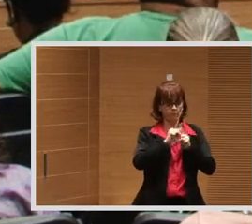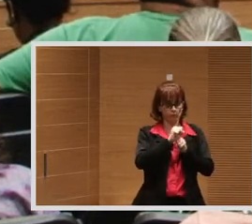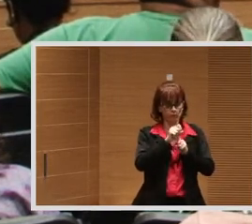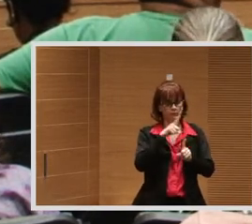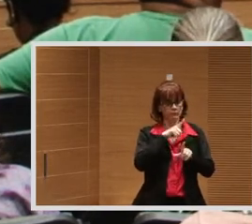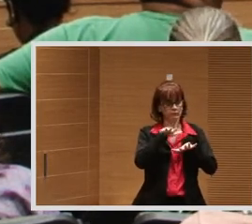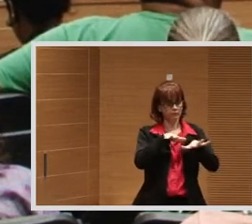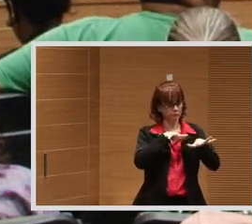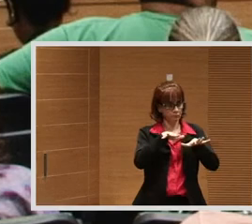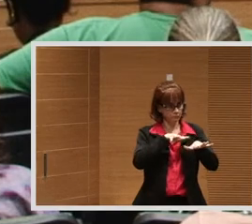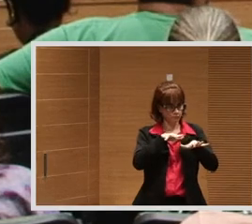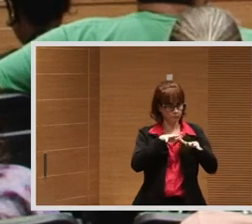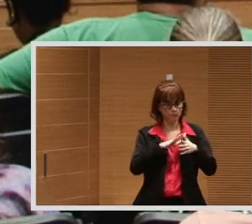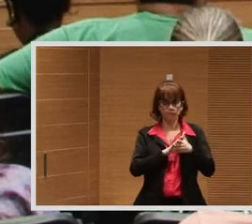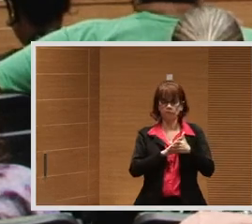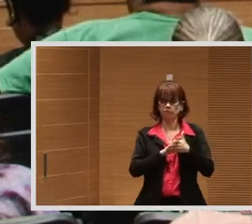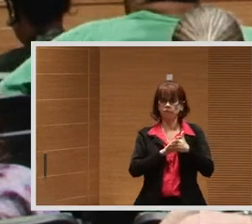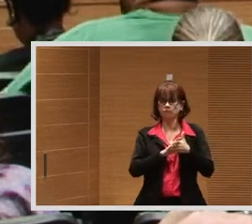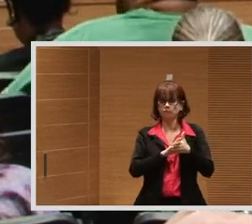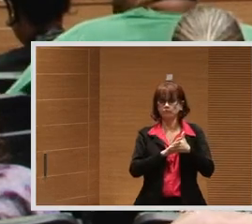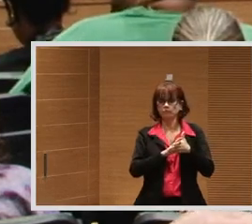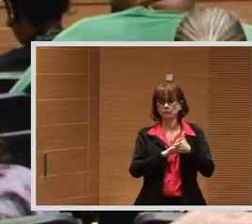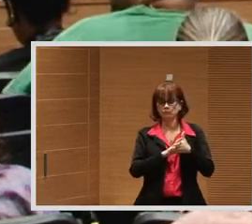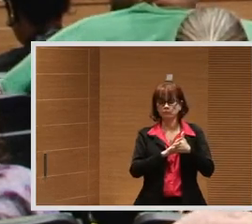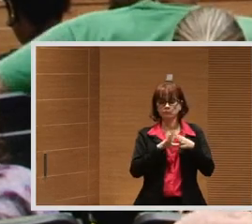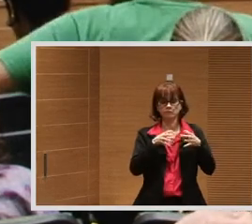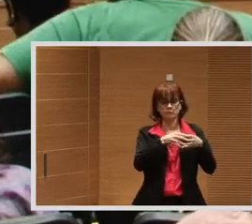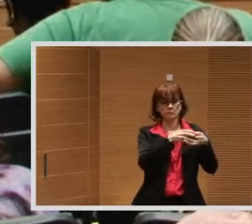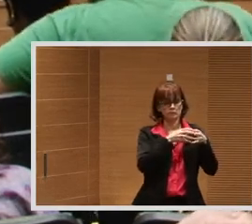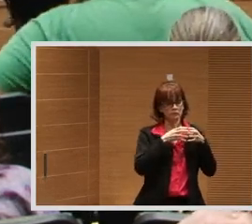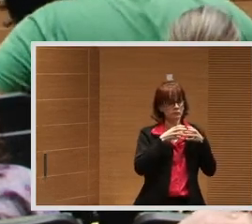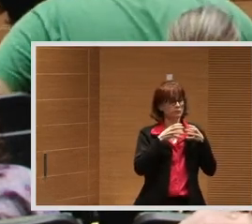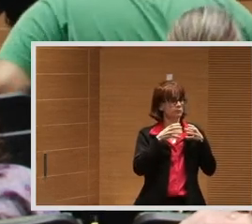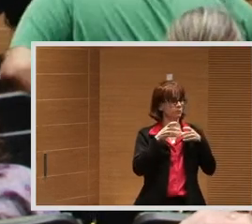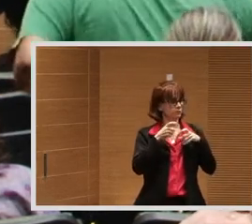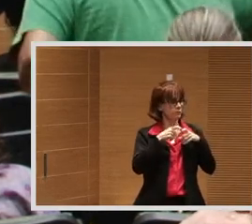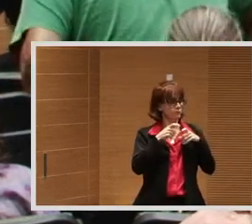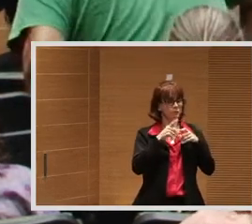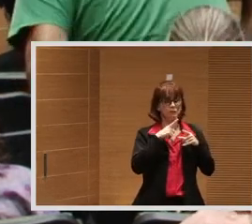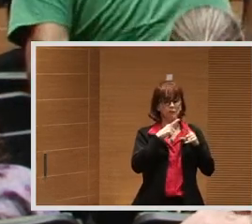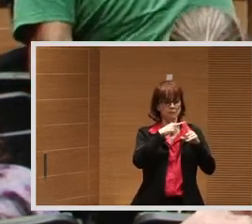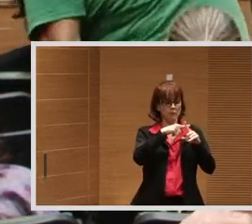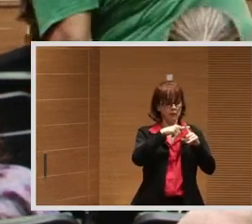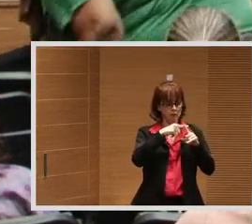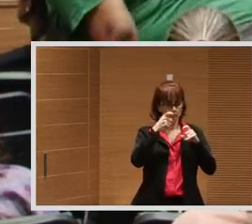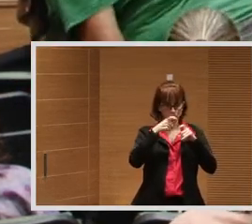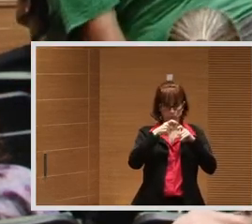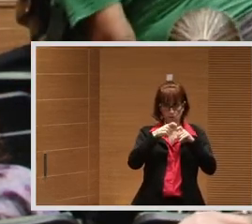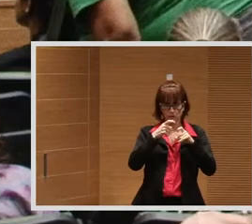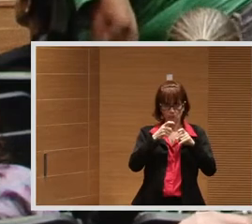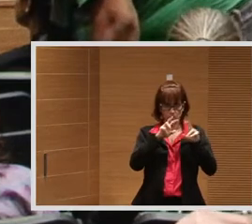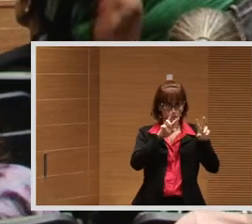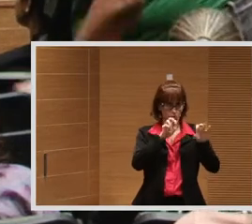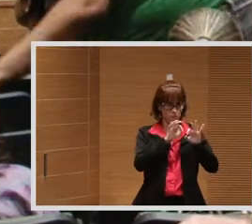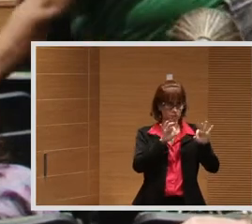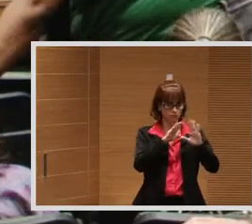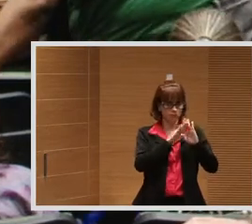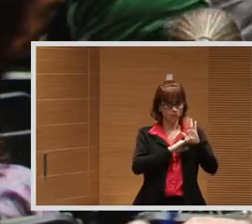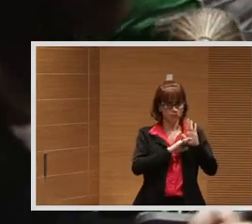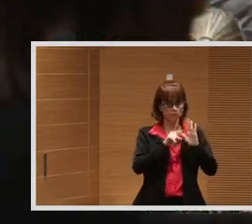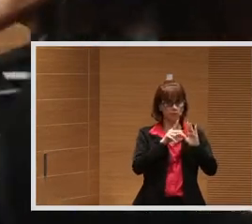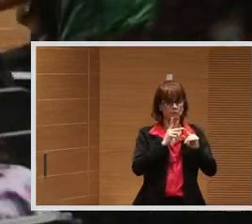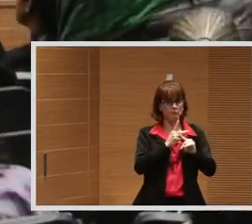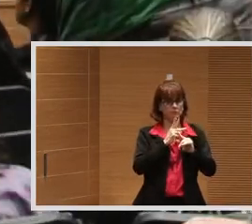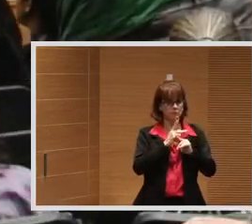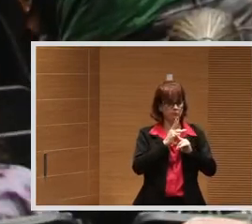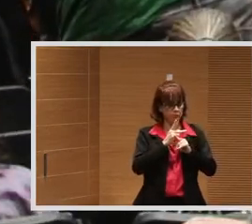movimentação das entidades médicas na questão dos mais médicos, por exemplo, né? Na busca incessante